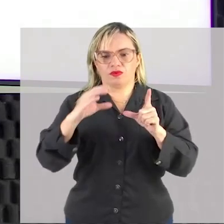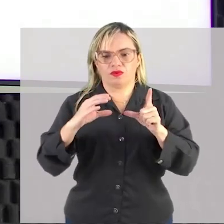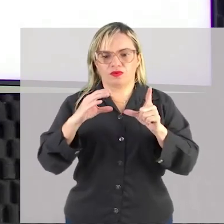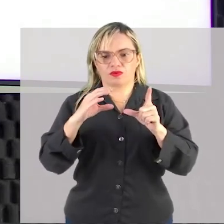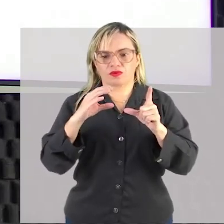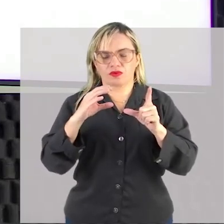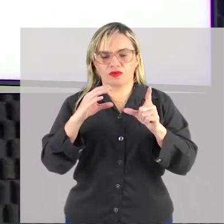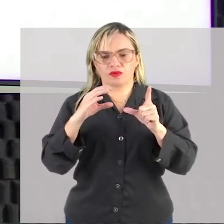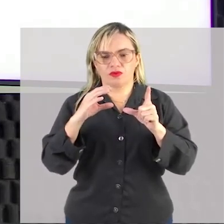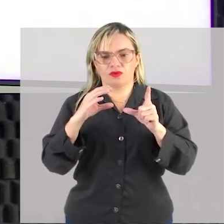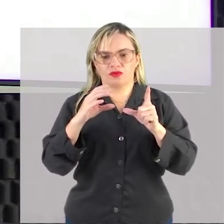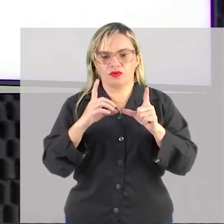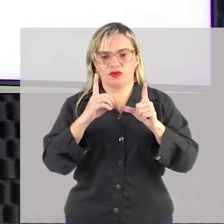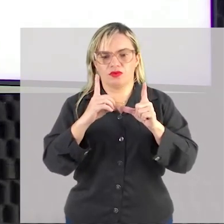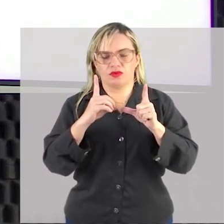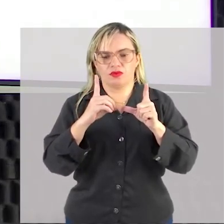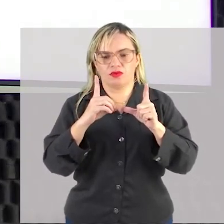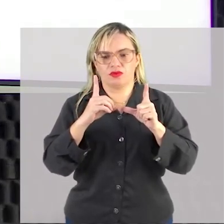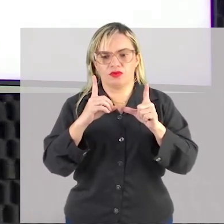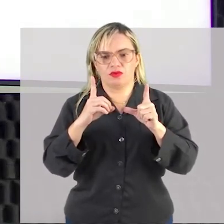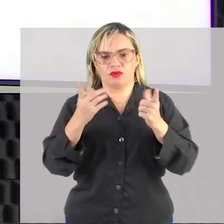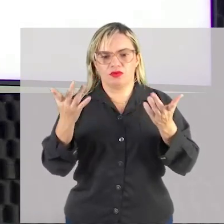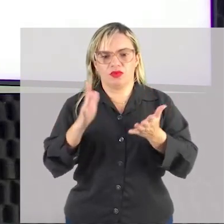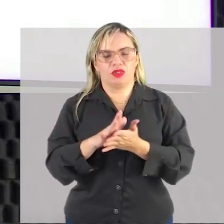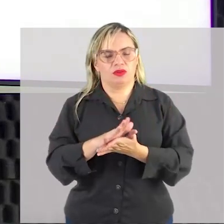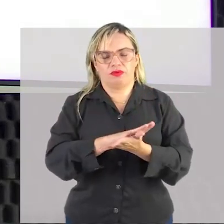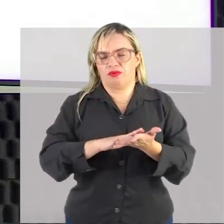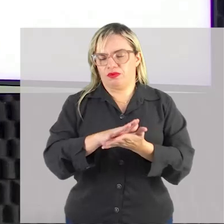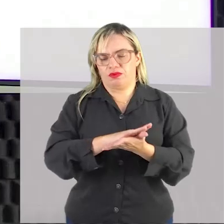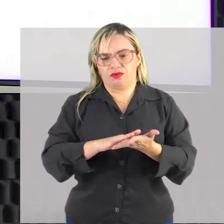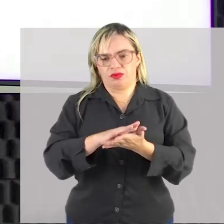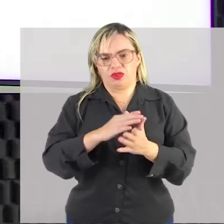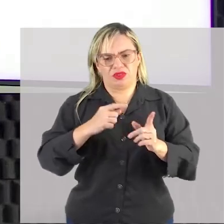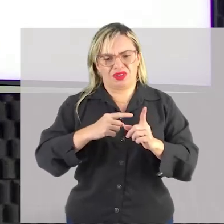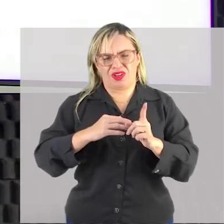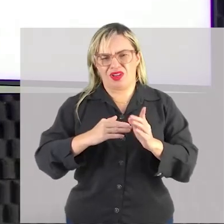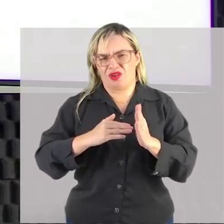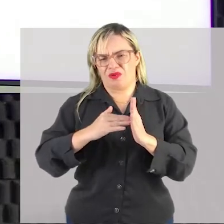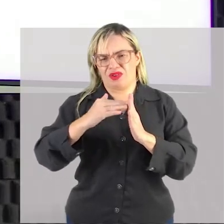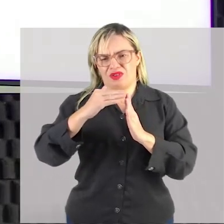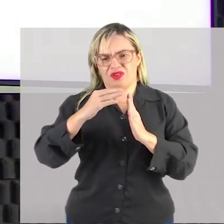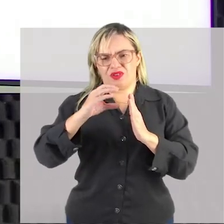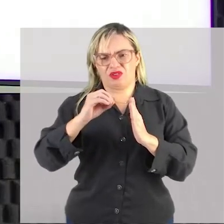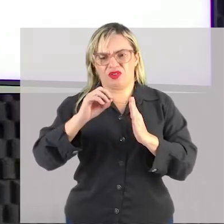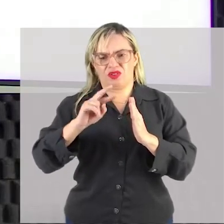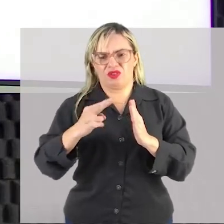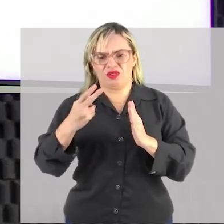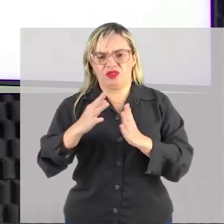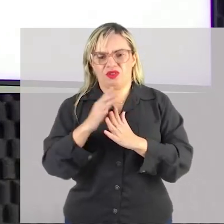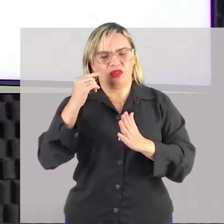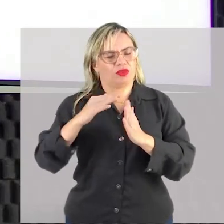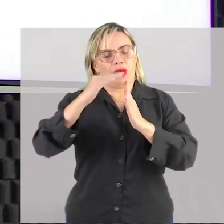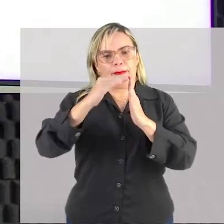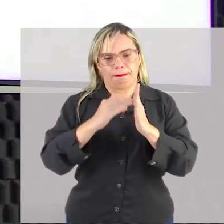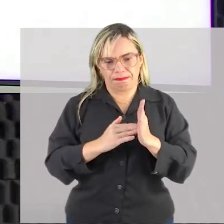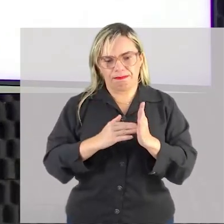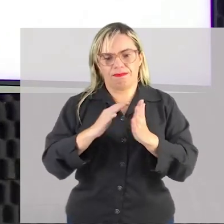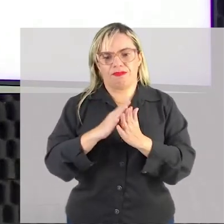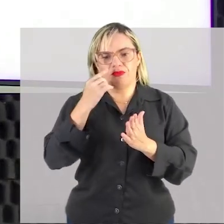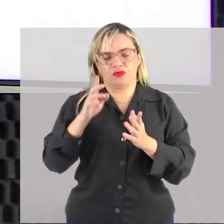Elevação da concentração de CO2, como se ele está indo embora. Como é que está elevando a concentração de CO2? Não pode, tá? A concentração de CO2 está baixando.